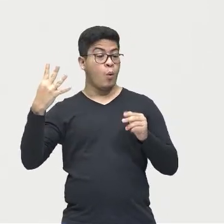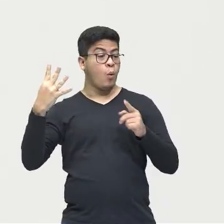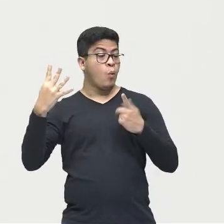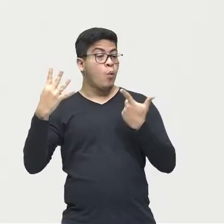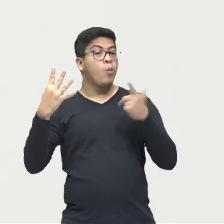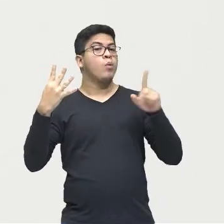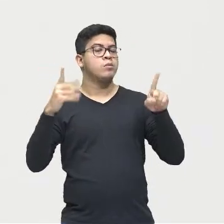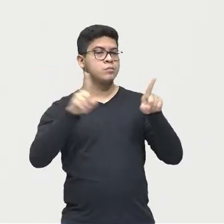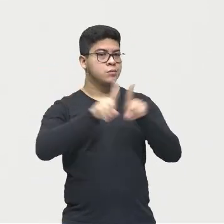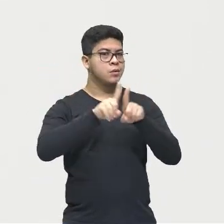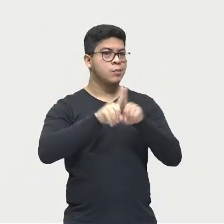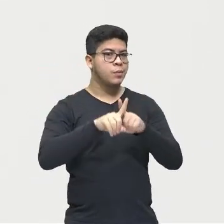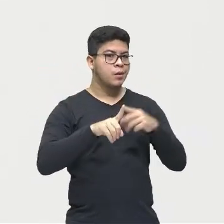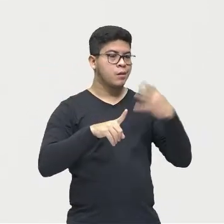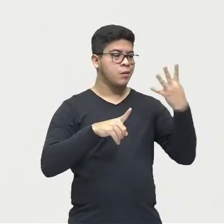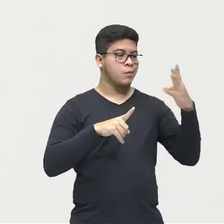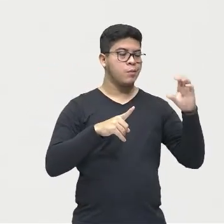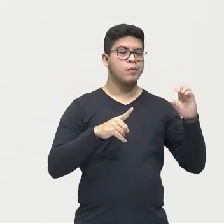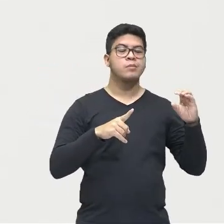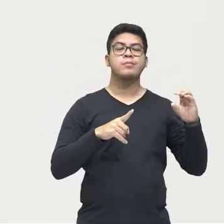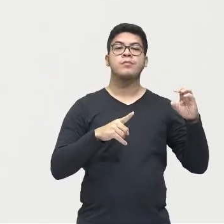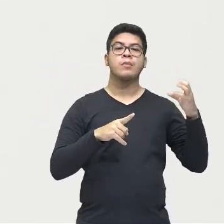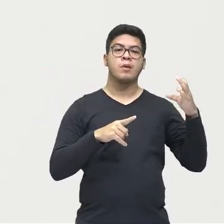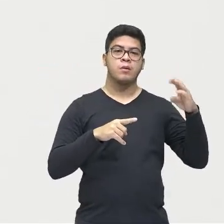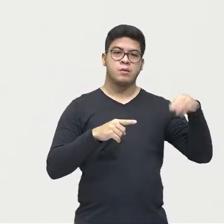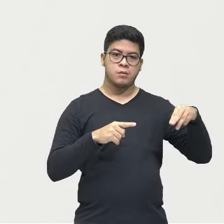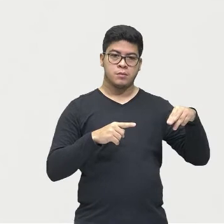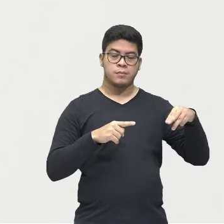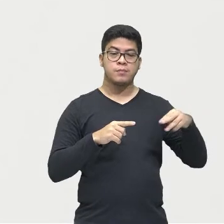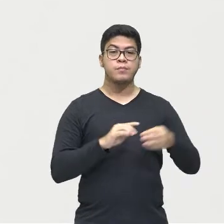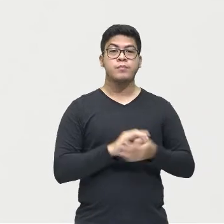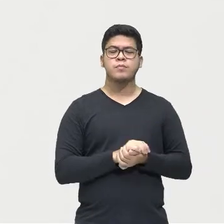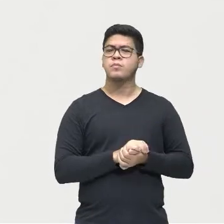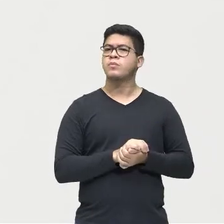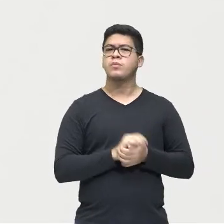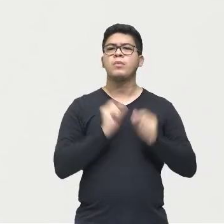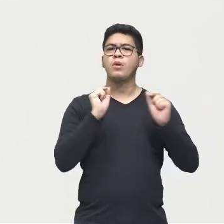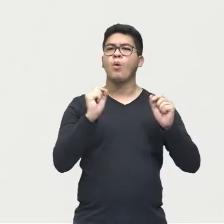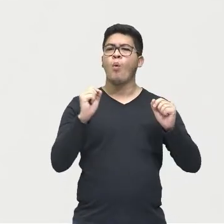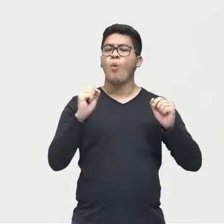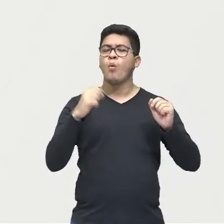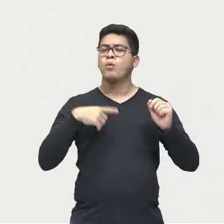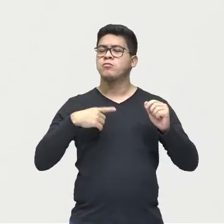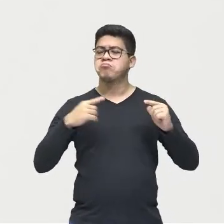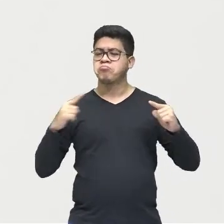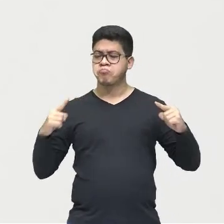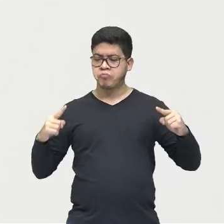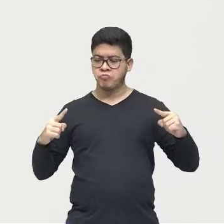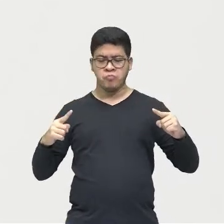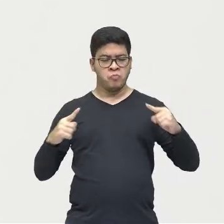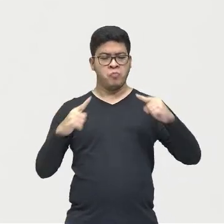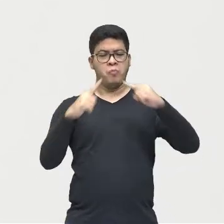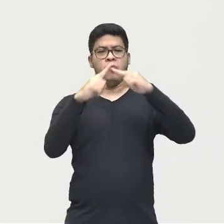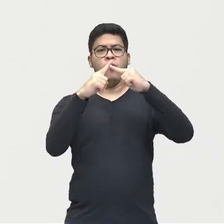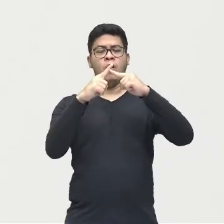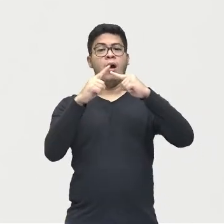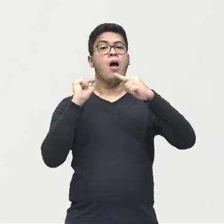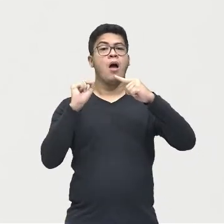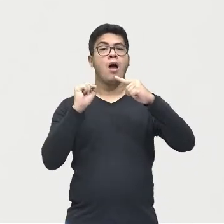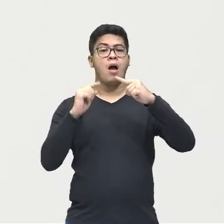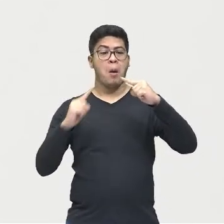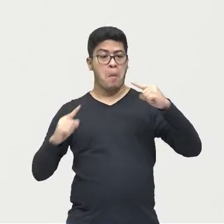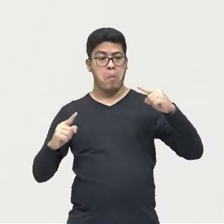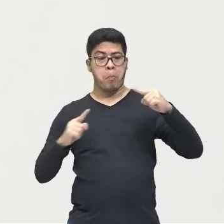4 centímetros. Elas se cruzam no ponto de simetria do sistema. Então, aqui, ó.